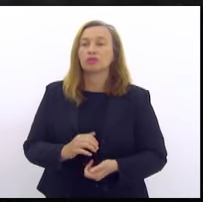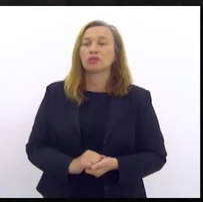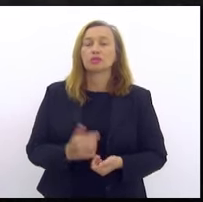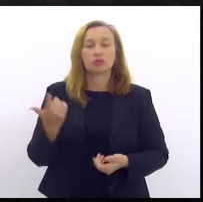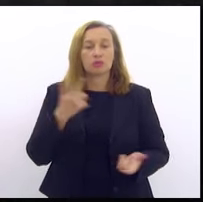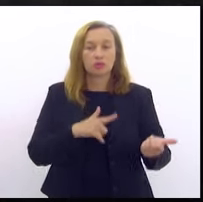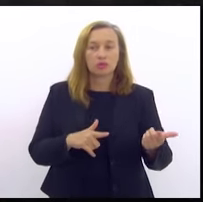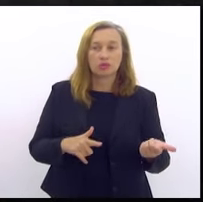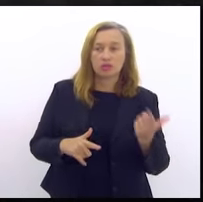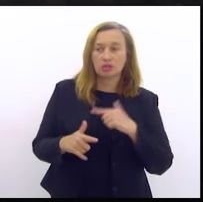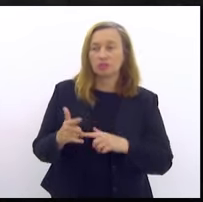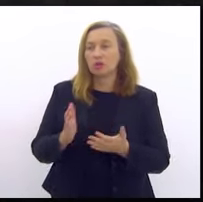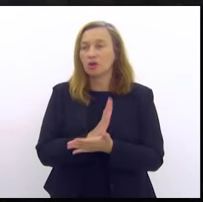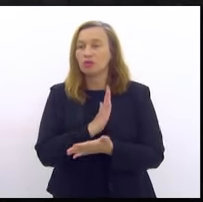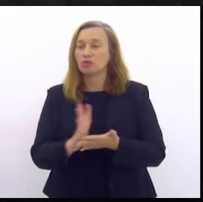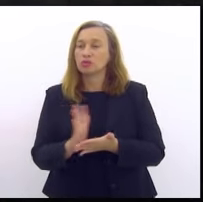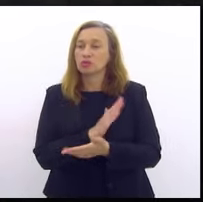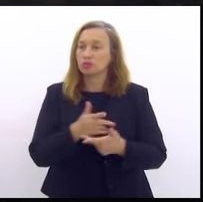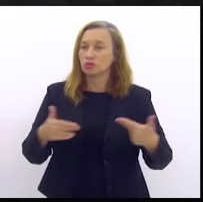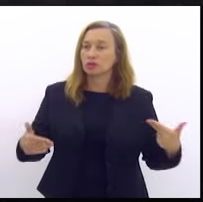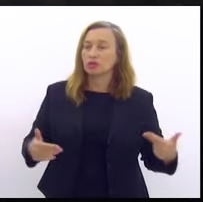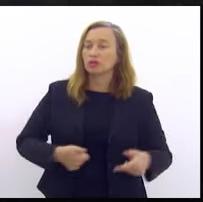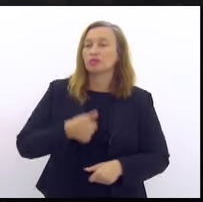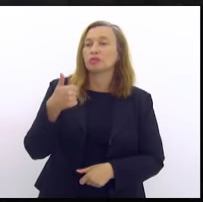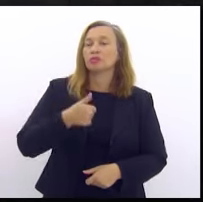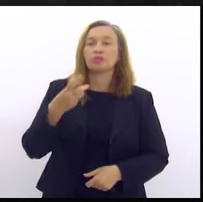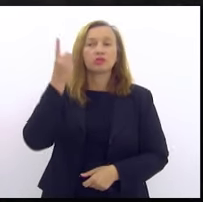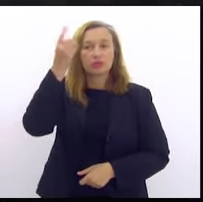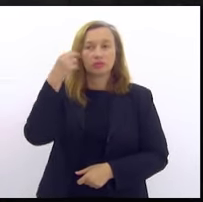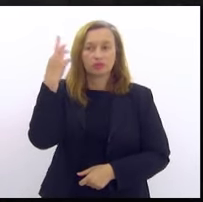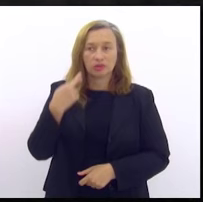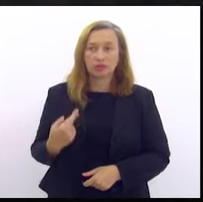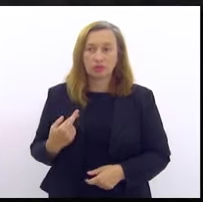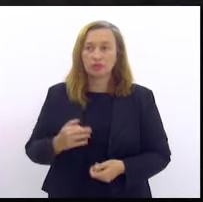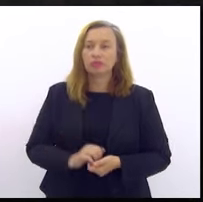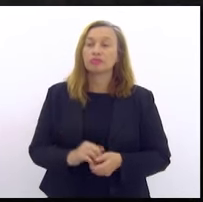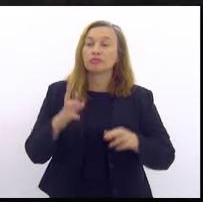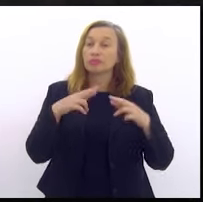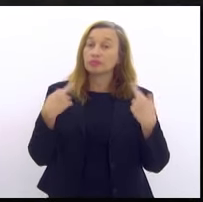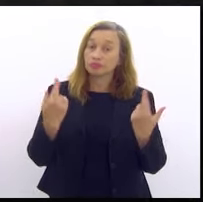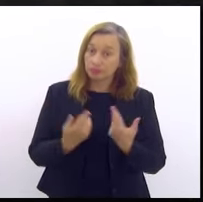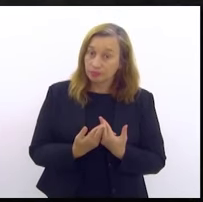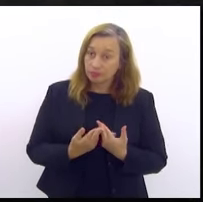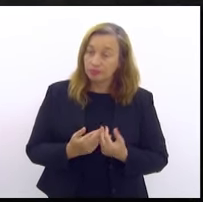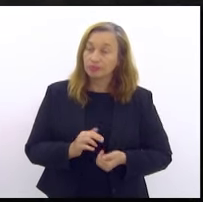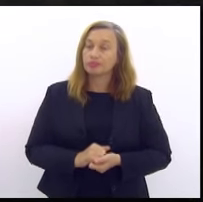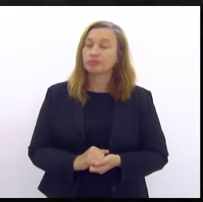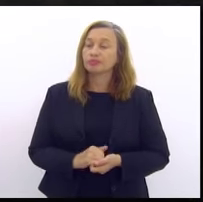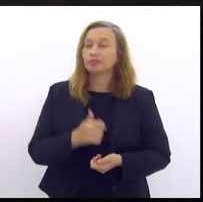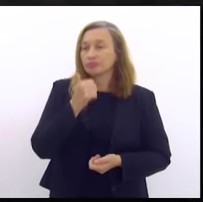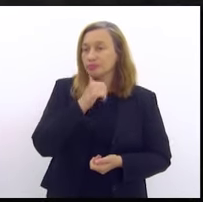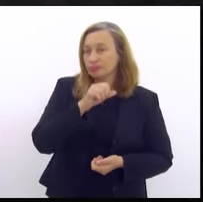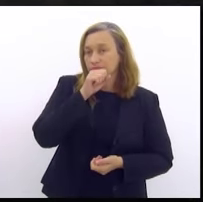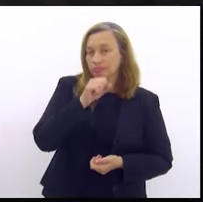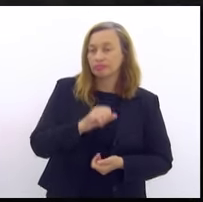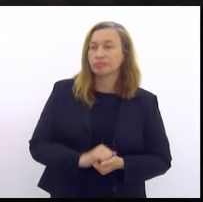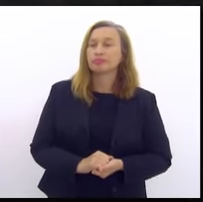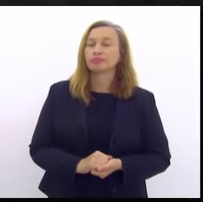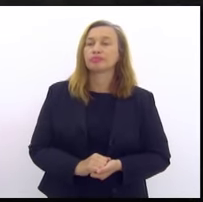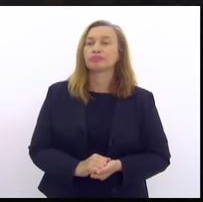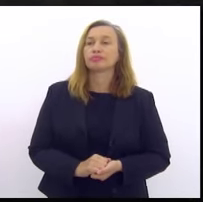coisas. A primeira delas, deputada Renata Souza, é de uma reunião com as mães